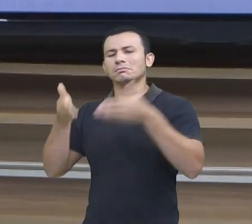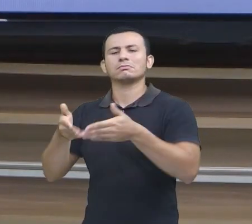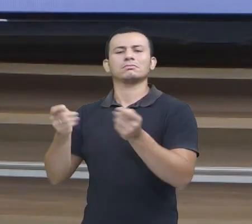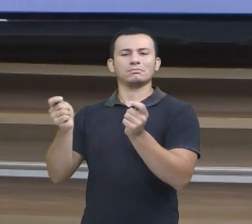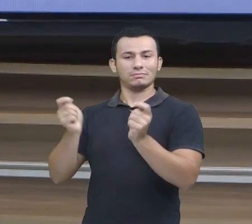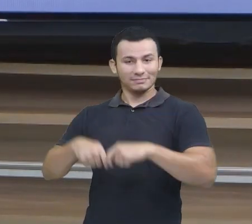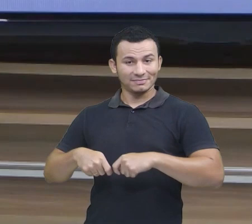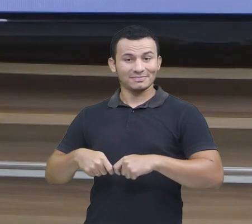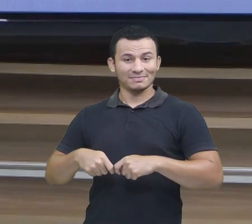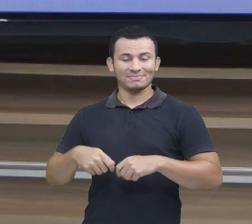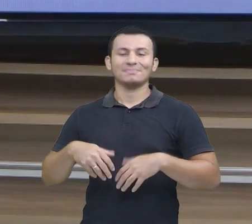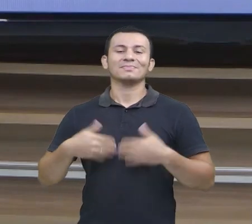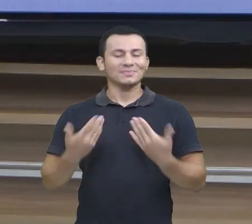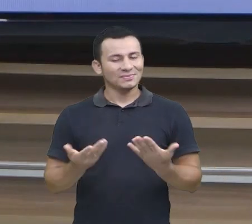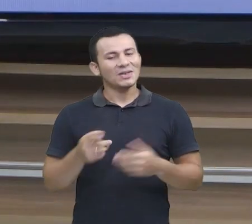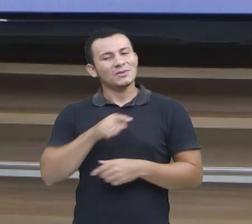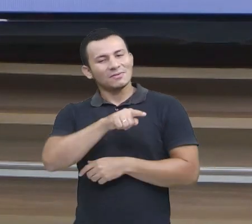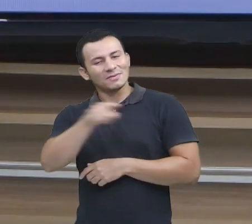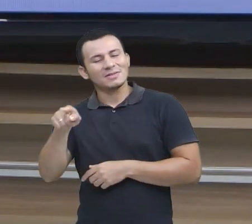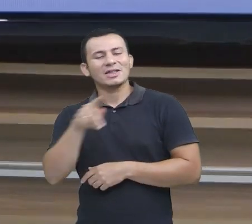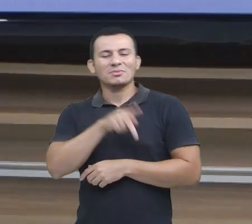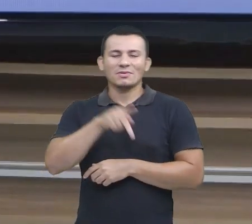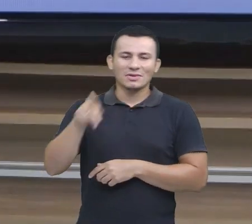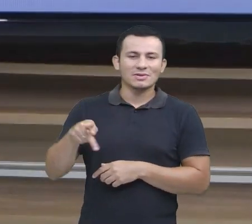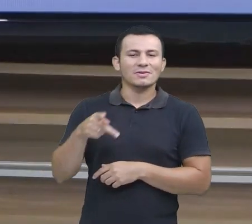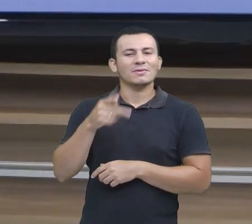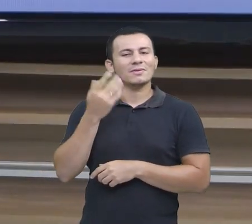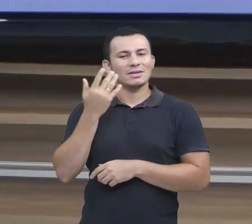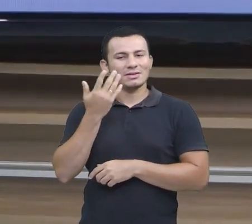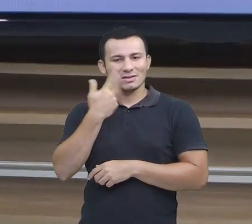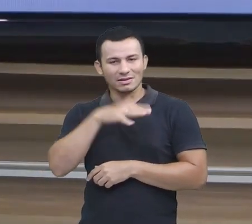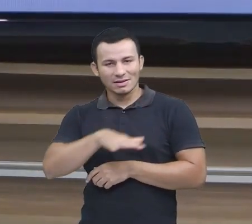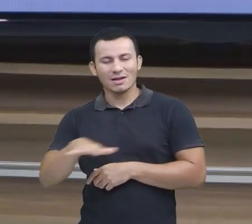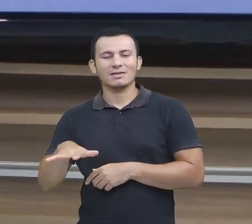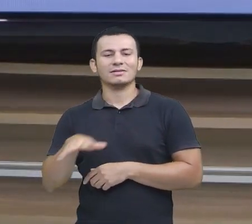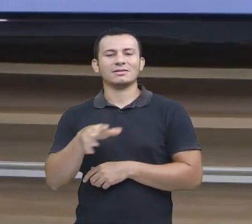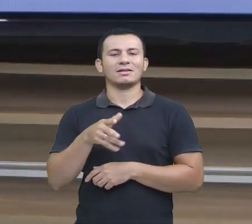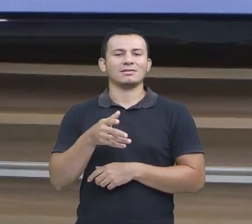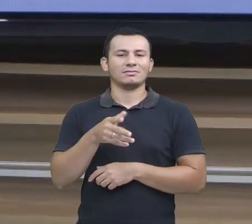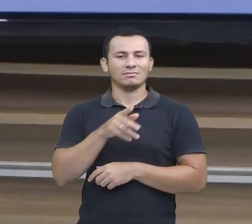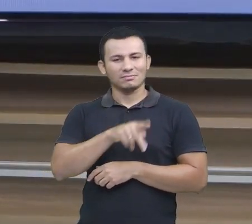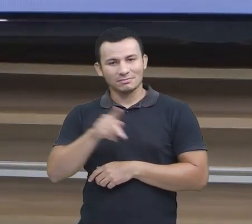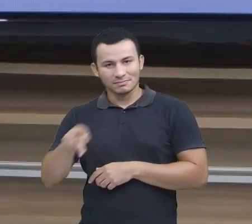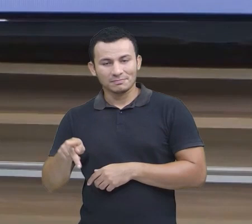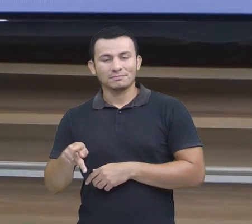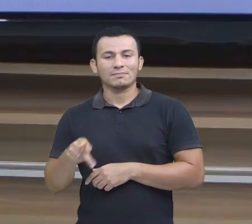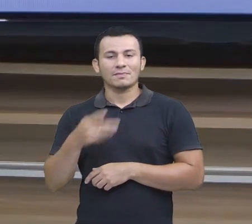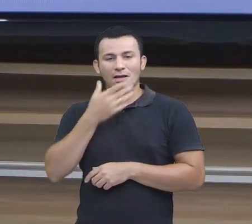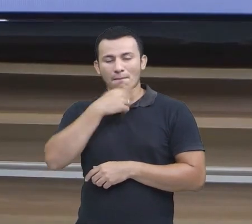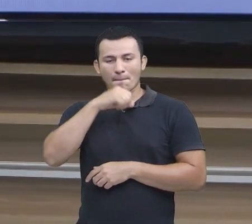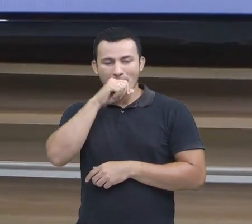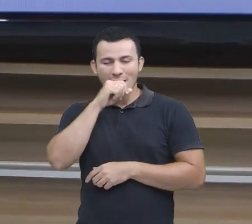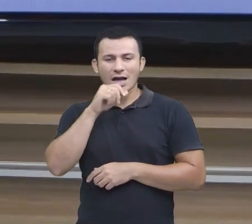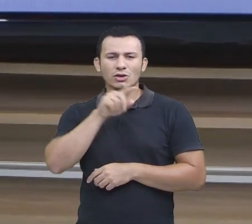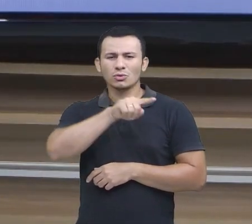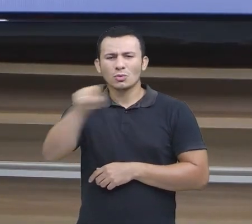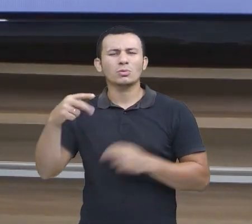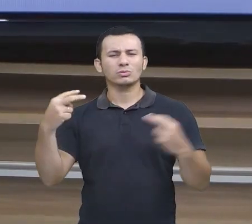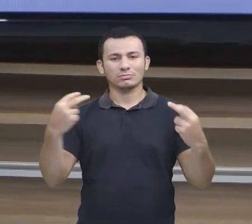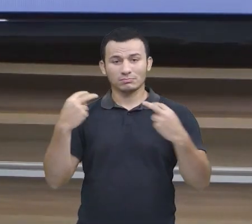Então, crianças, pais, professores e todos vocês que estão nos assistindo, eu desejo para